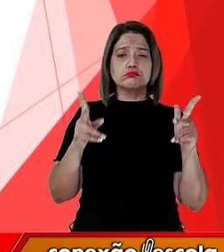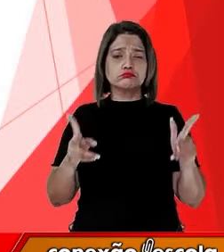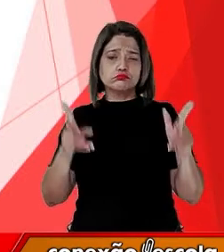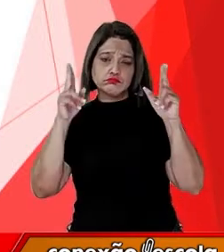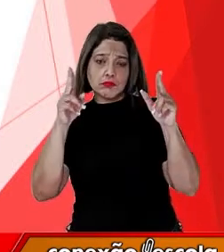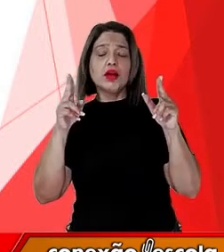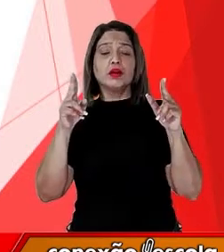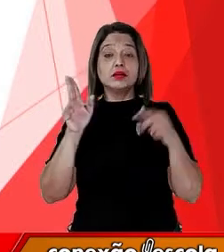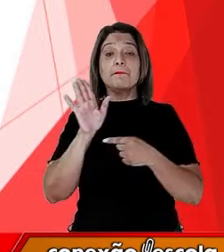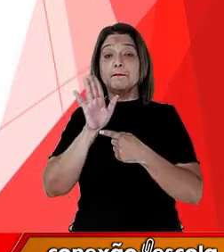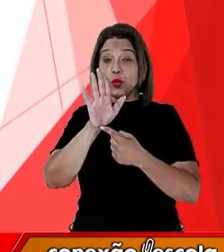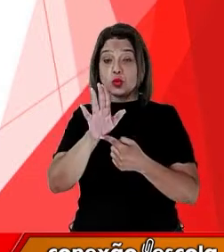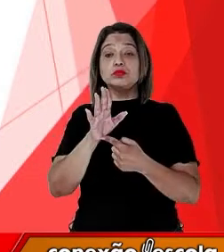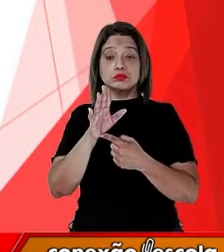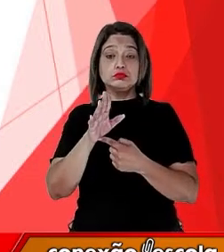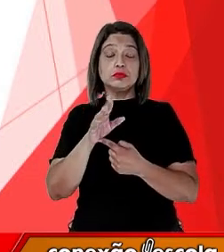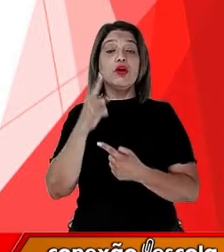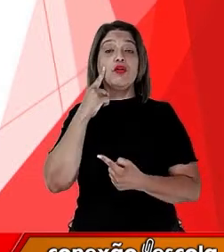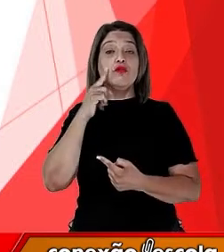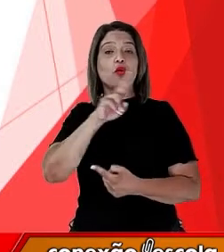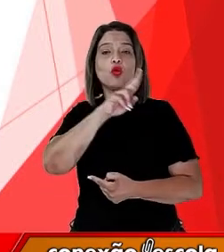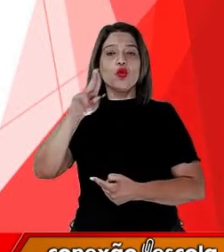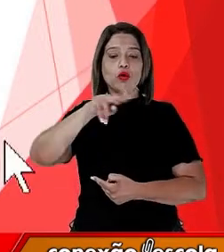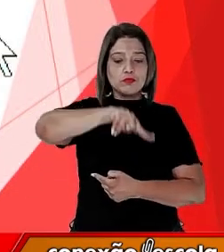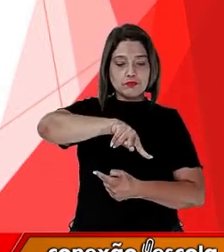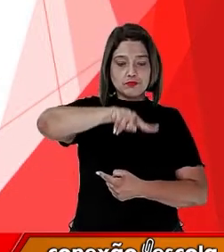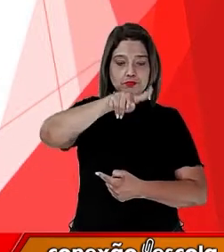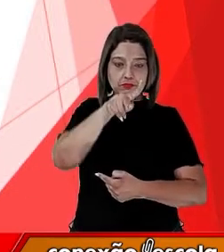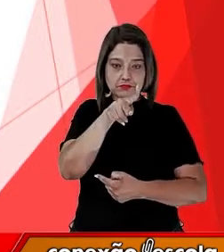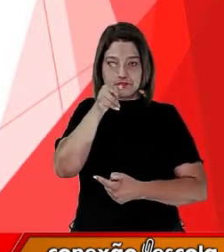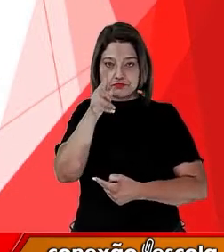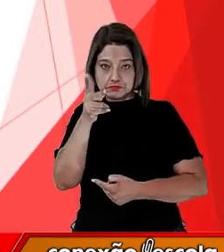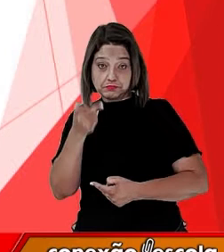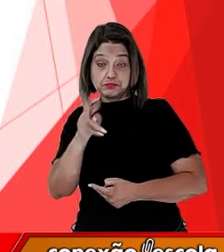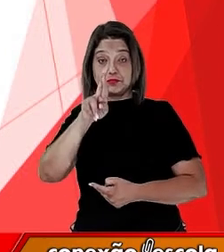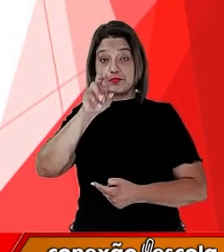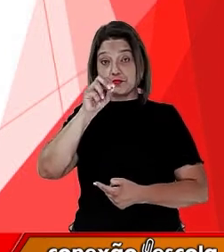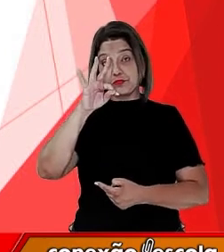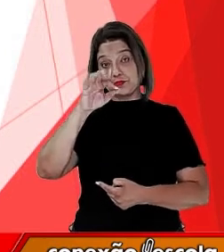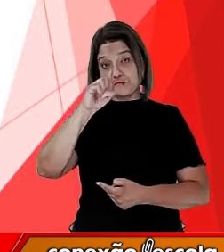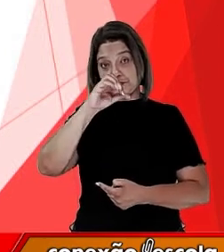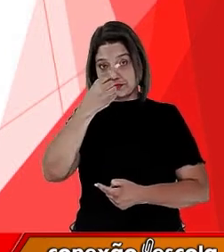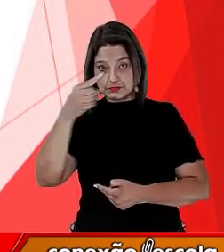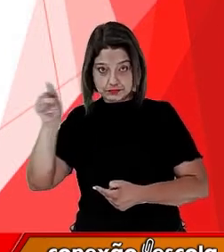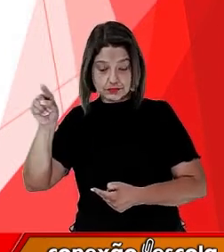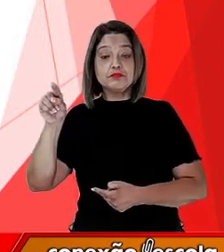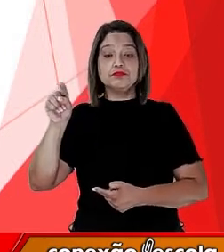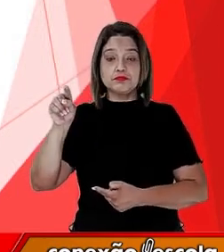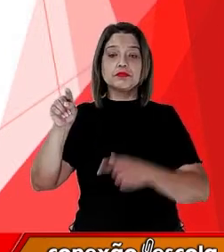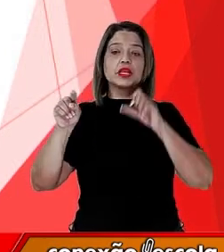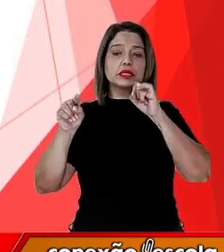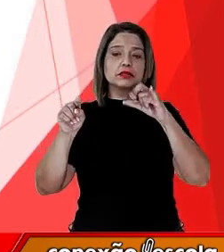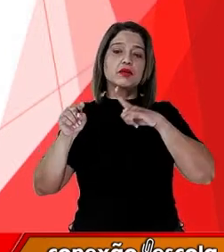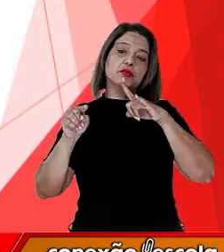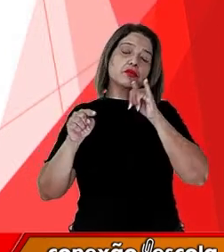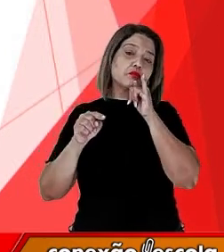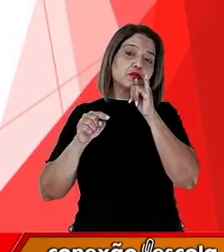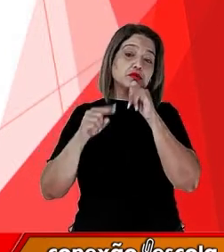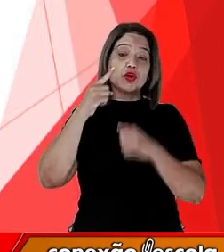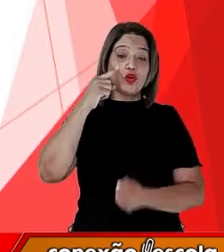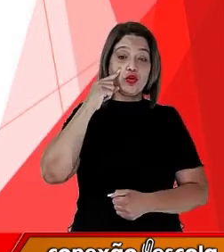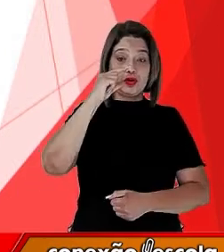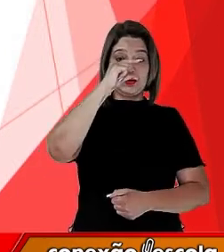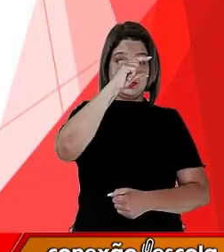Esse movimento ele é chamado de rotação. À medida que eu rotaciono a minha imagem, que essa aqui é a original,